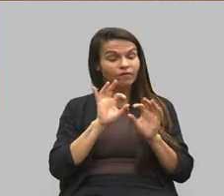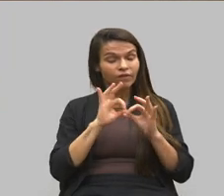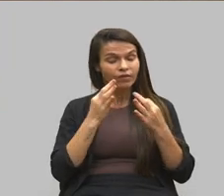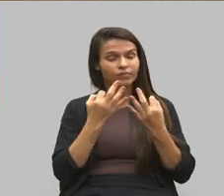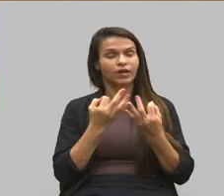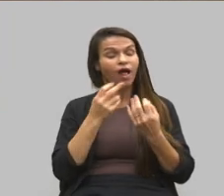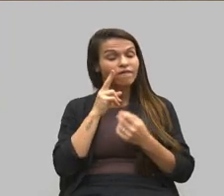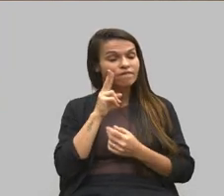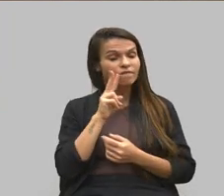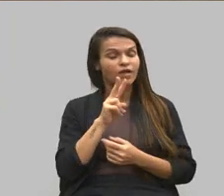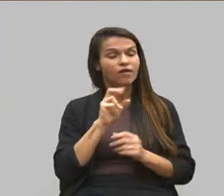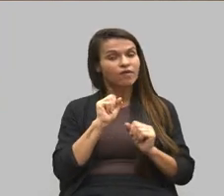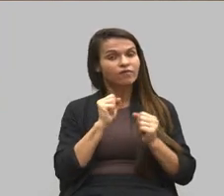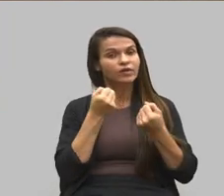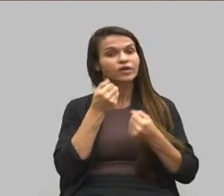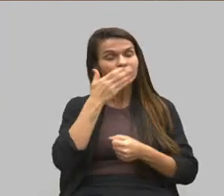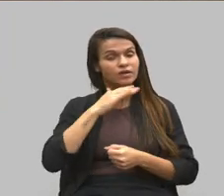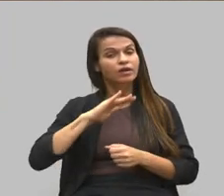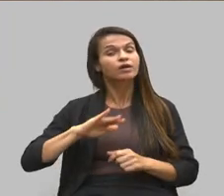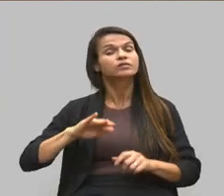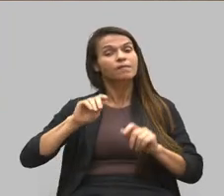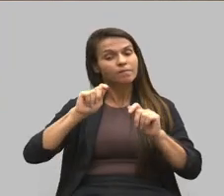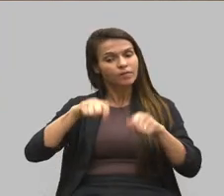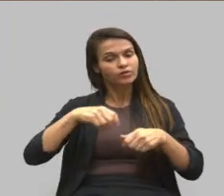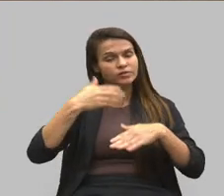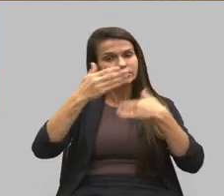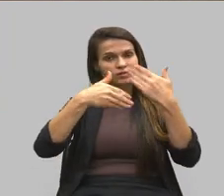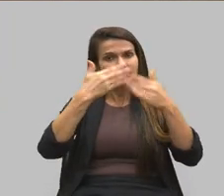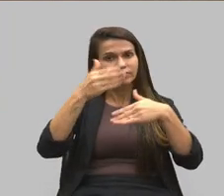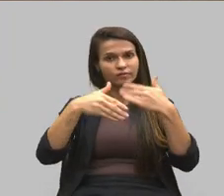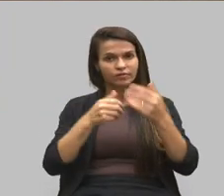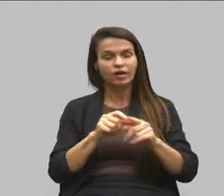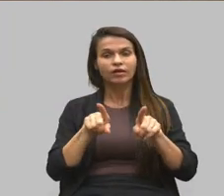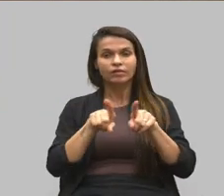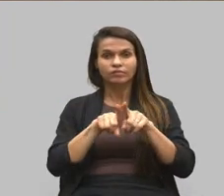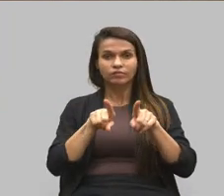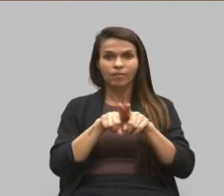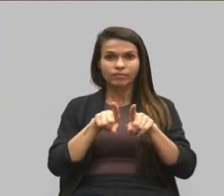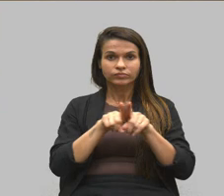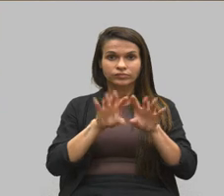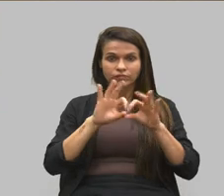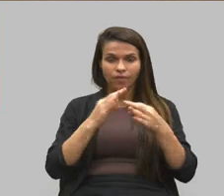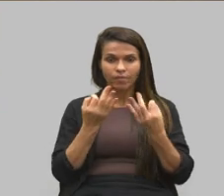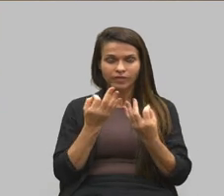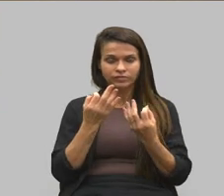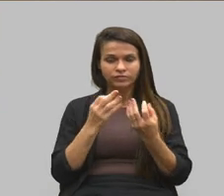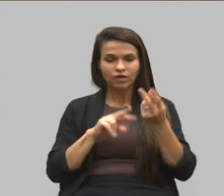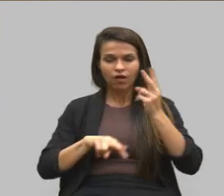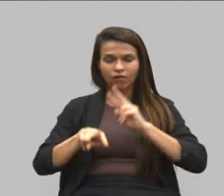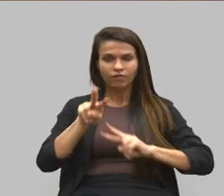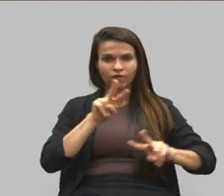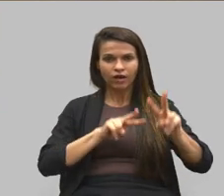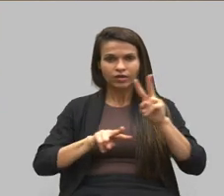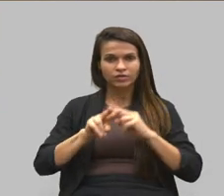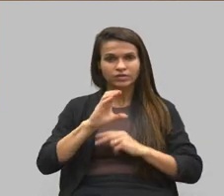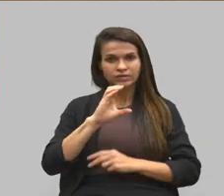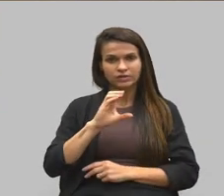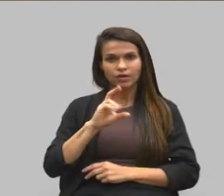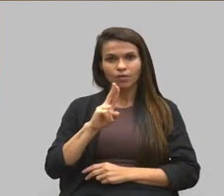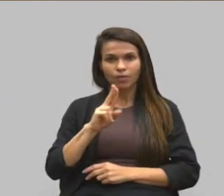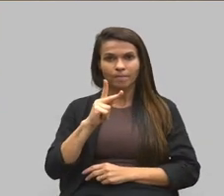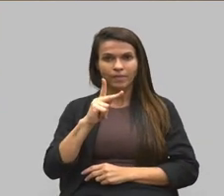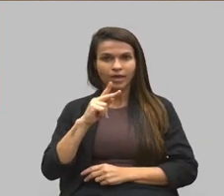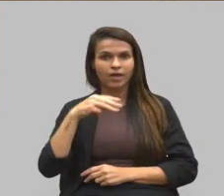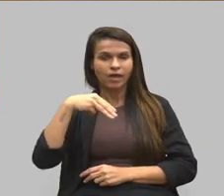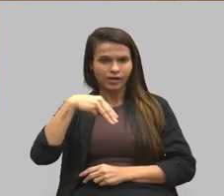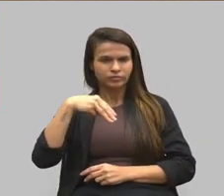crianças podem se desenvolver aplicamos inicialmente com a família uma avaliação chamada cupm que mensura o